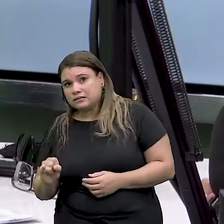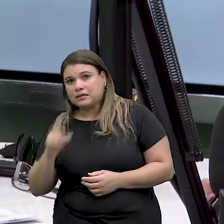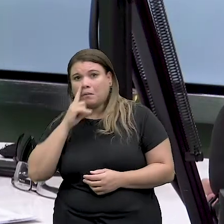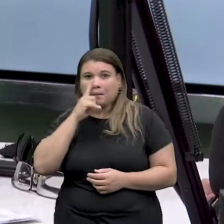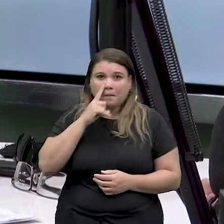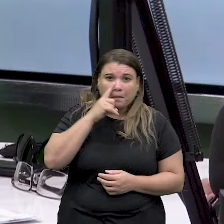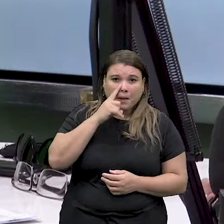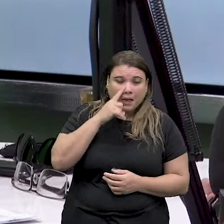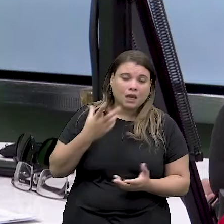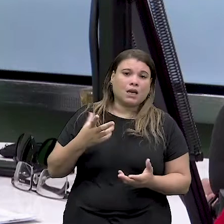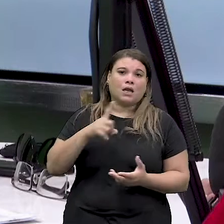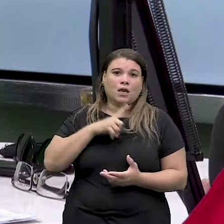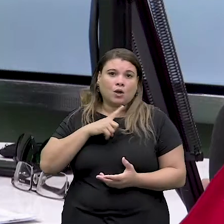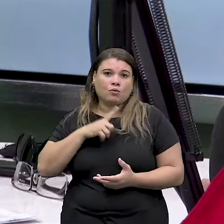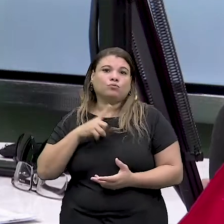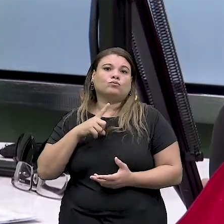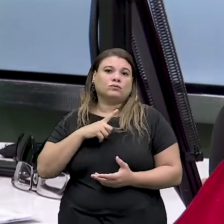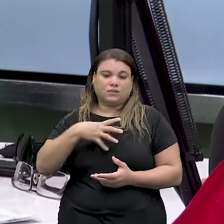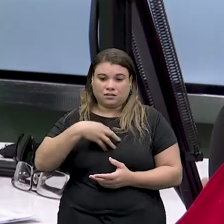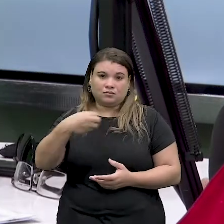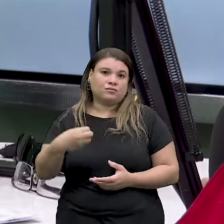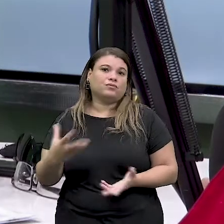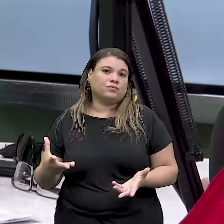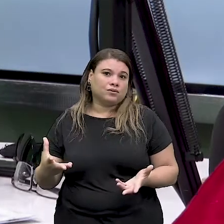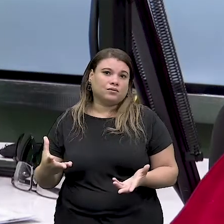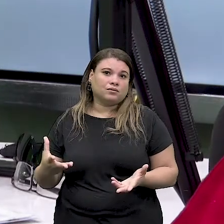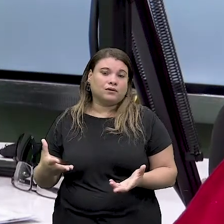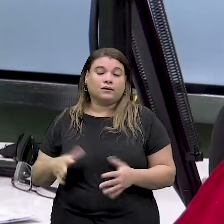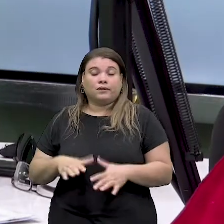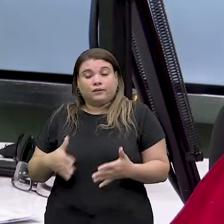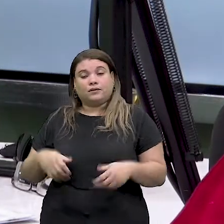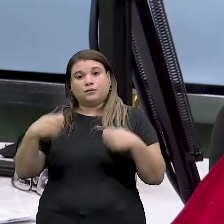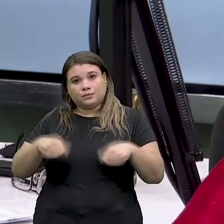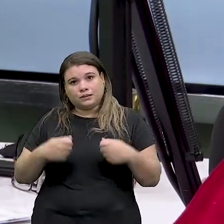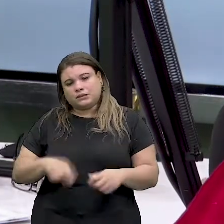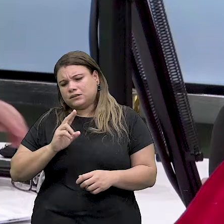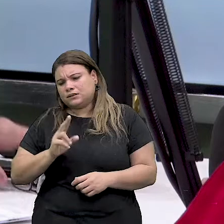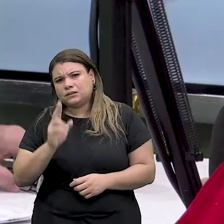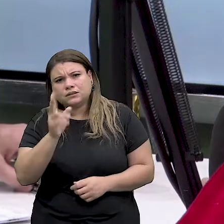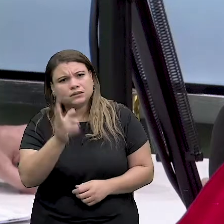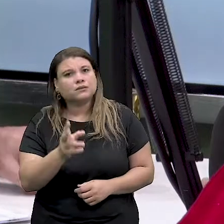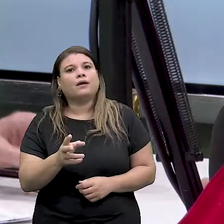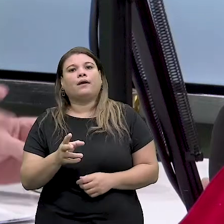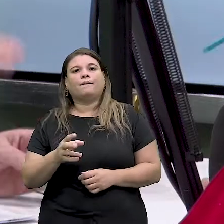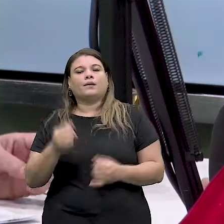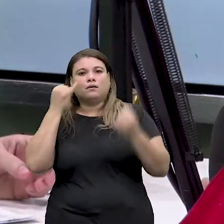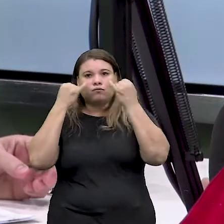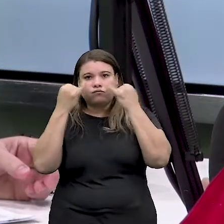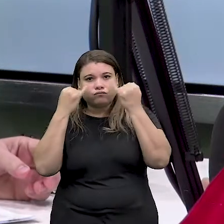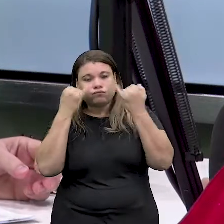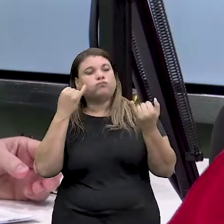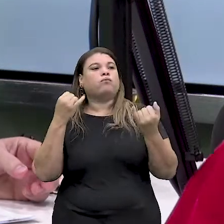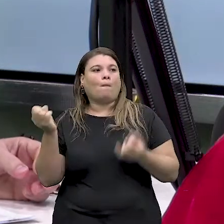dominaram o mundo, né? Os mongóis, você tem Alexandre da Macedônia, né? Que é ali que acabou ocupando